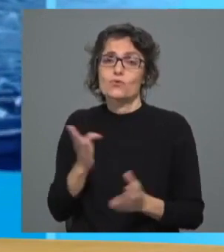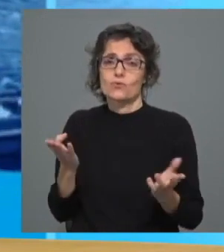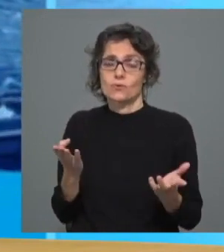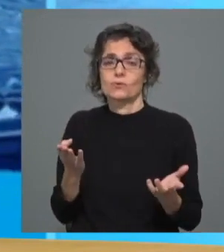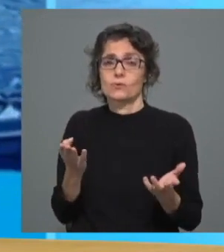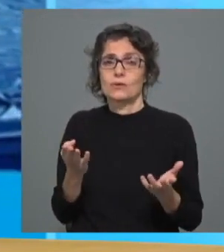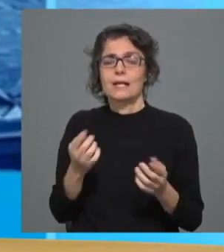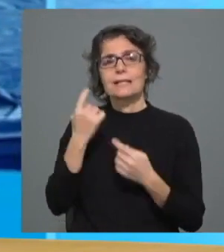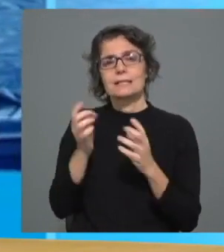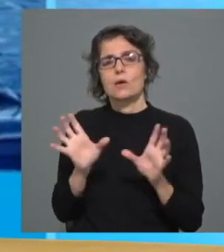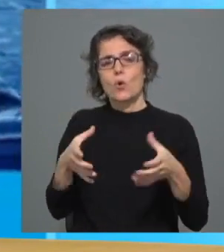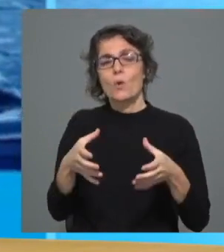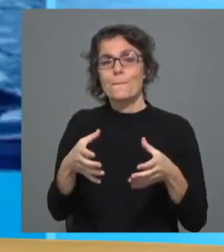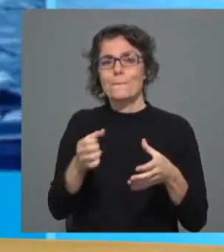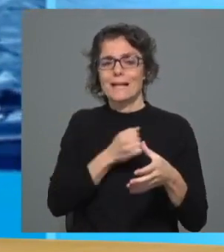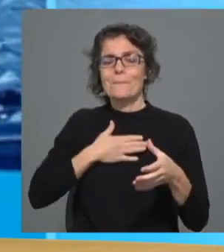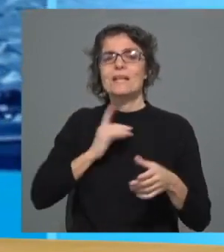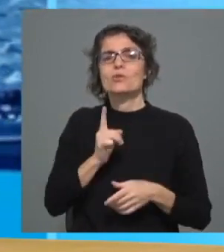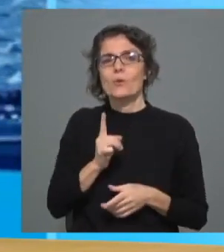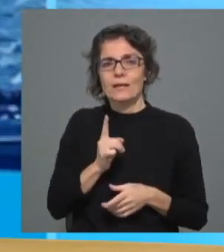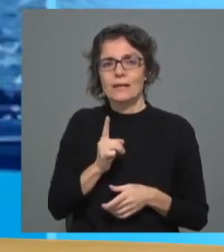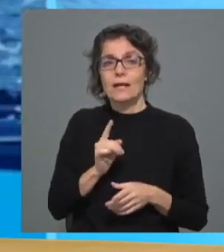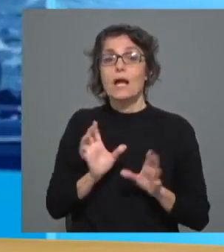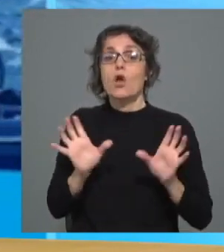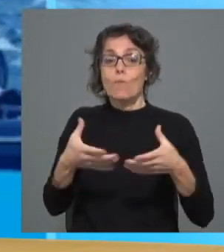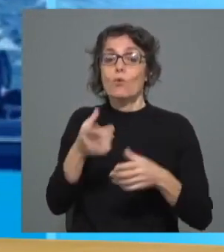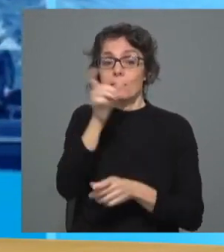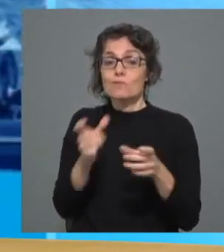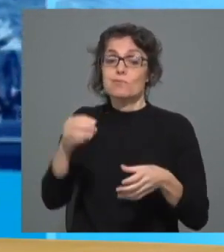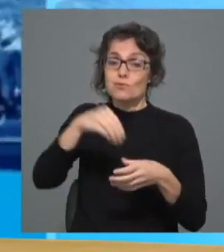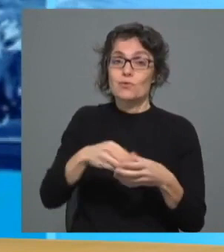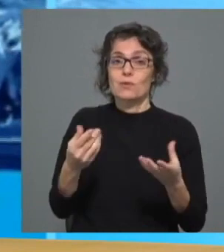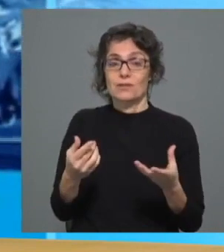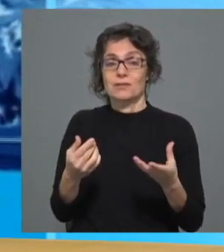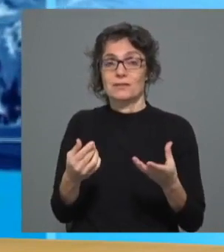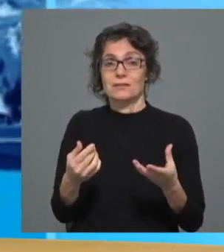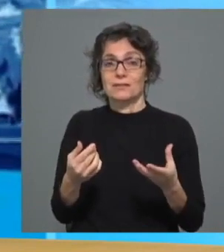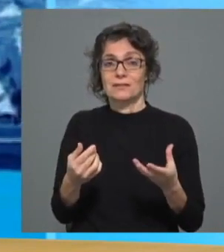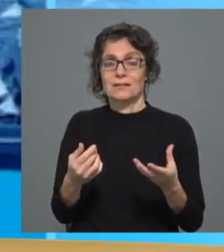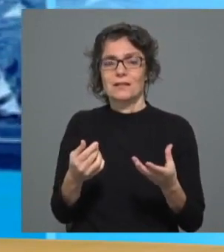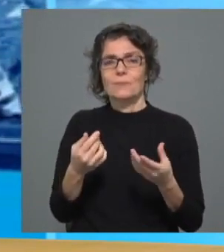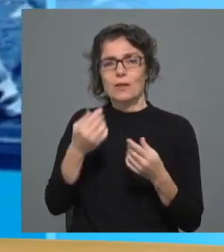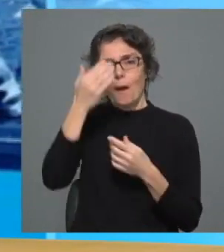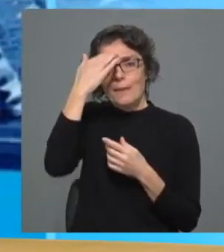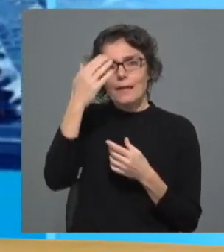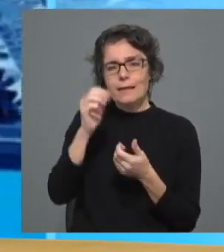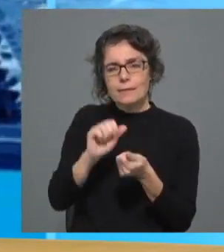empresa é uma comunidade de pessoas, portanto, que deve ser coesa, e portanto a coesão, quer